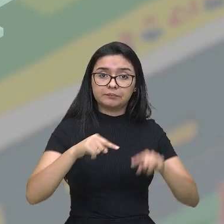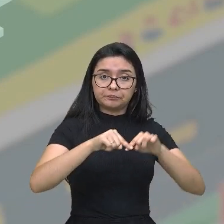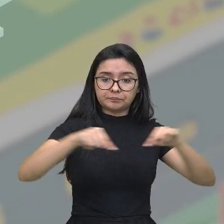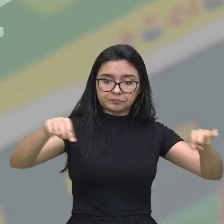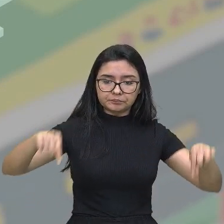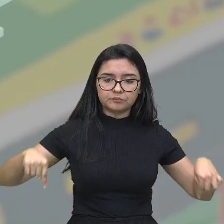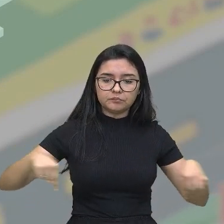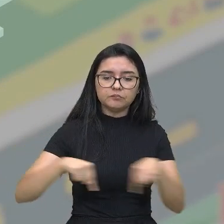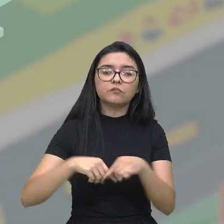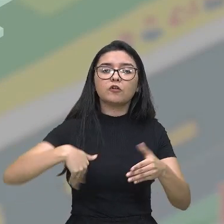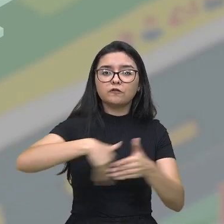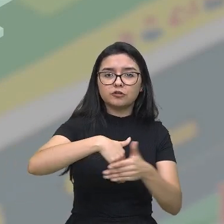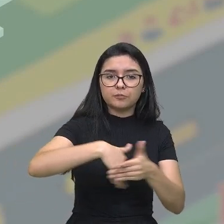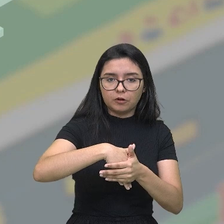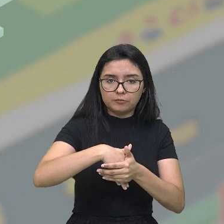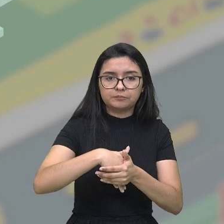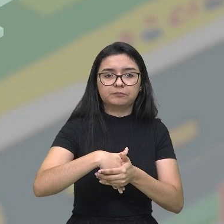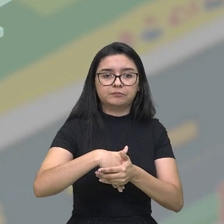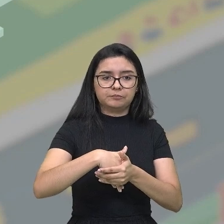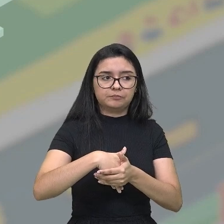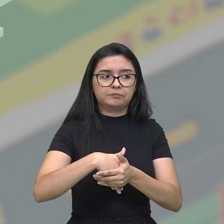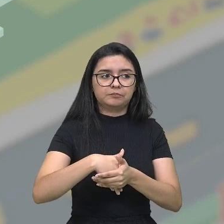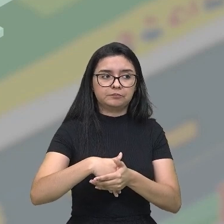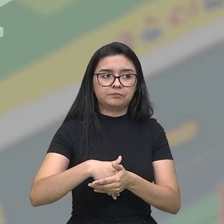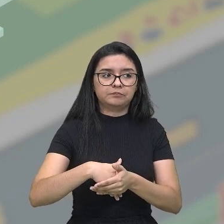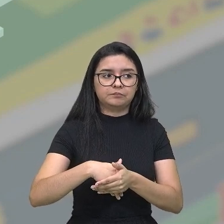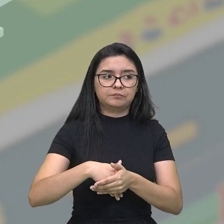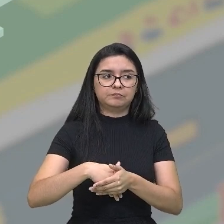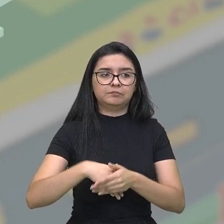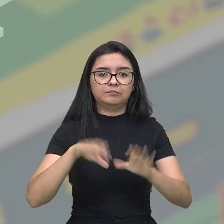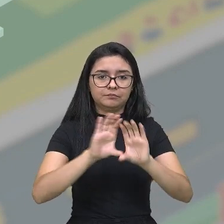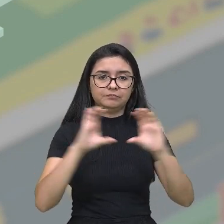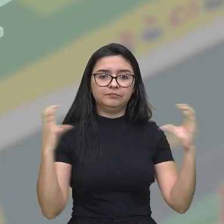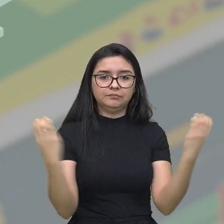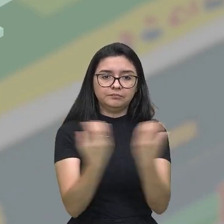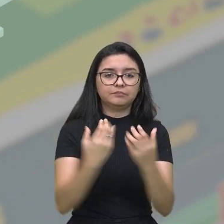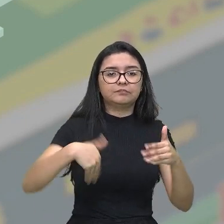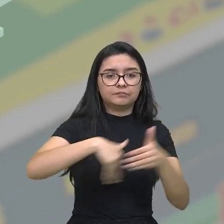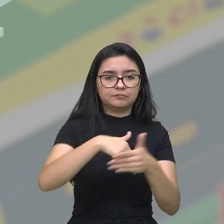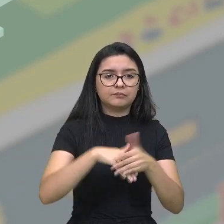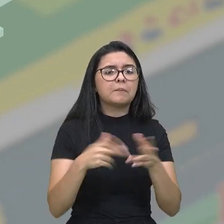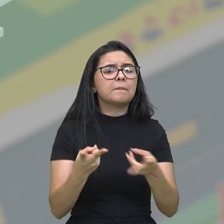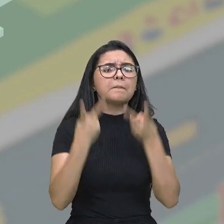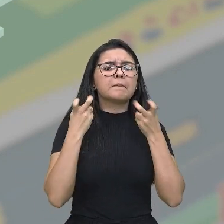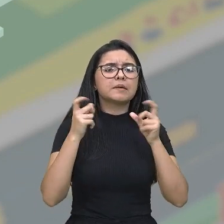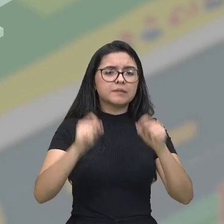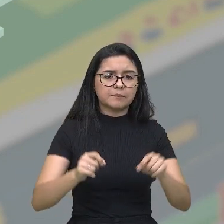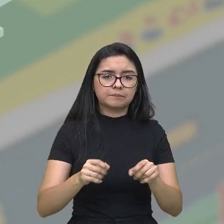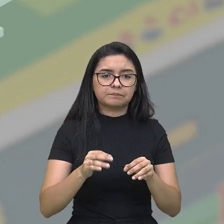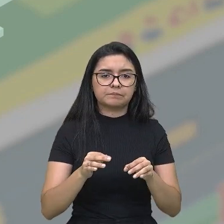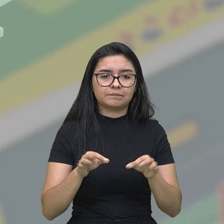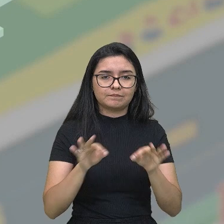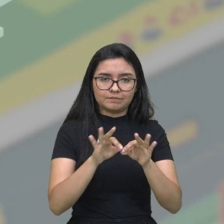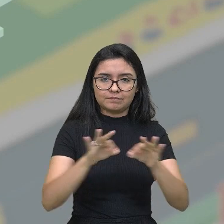um campo de futebol e a marcação, que está aí a marca do pênalti, né, lá